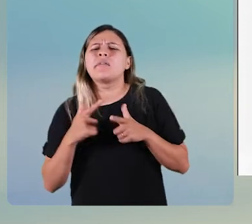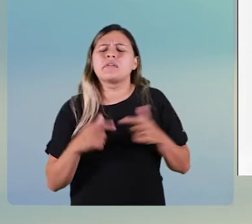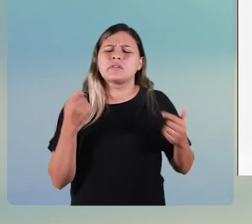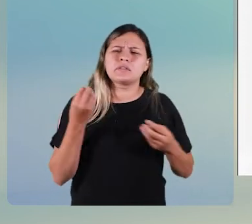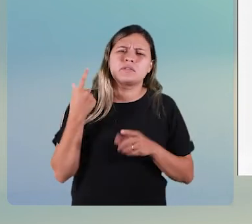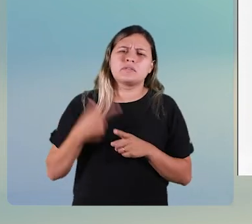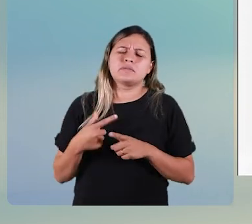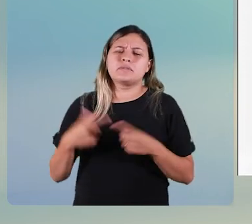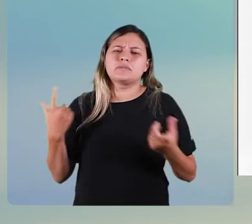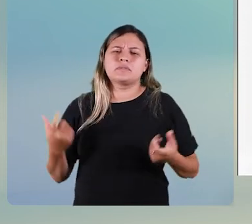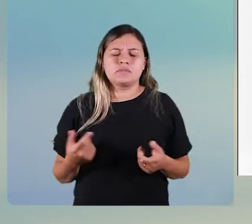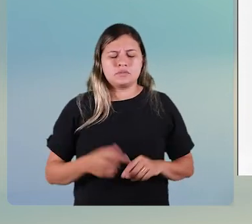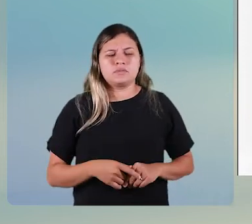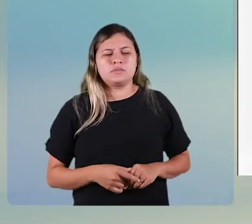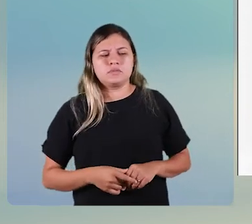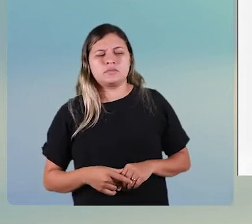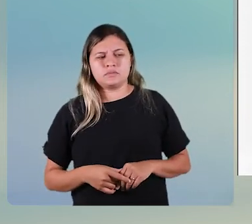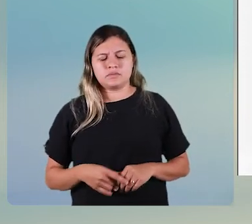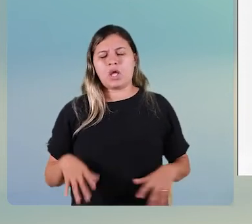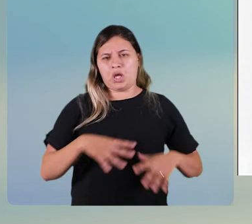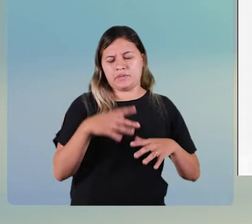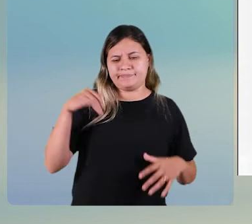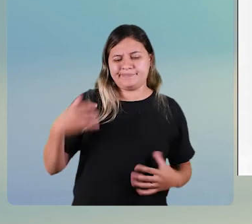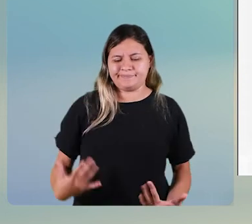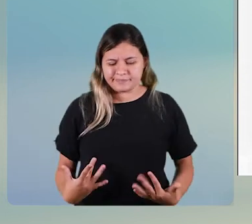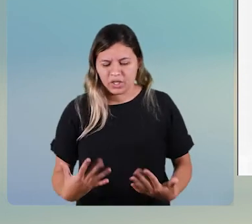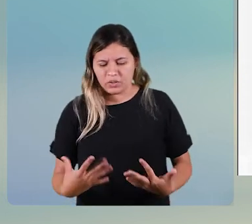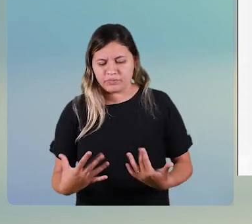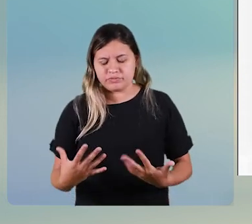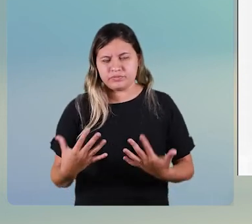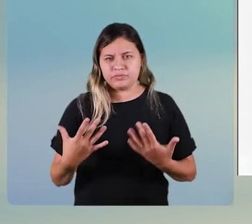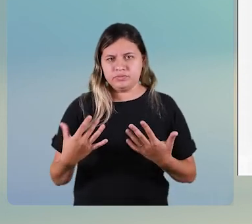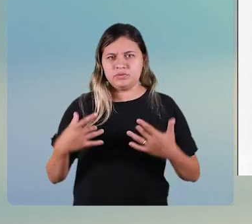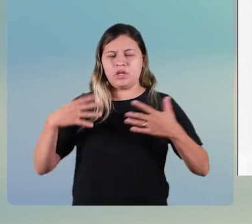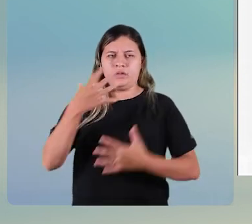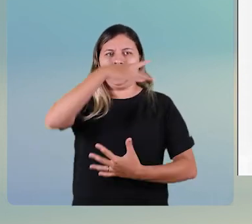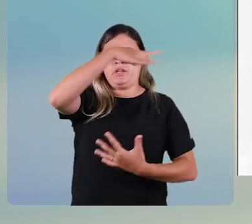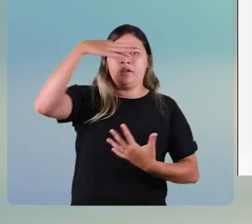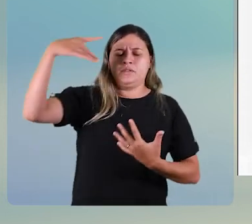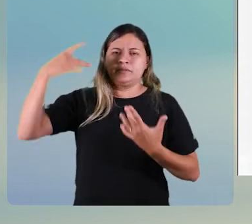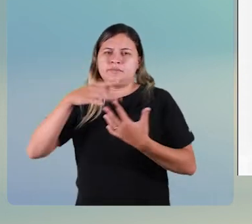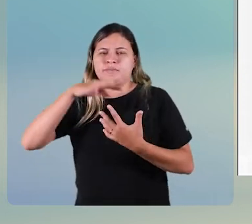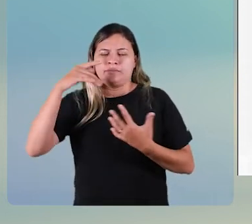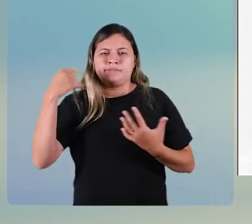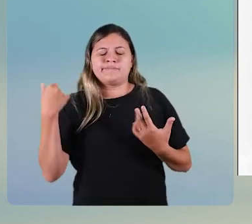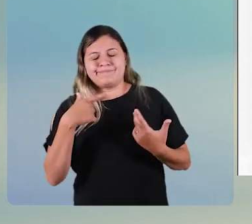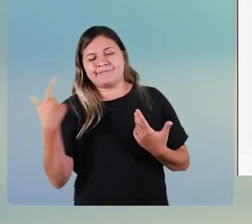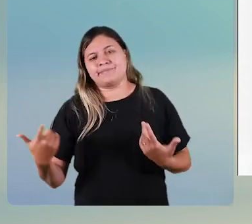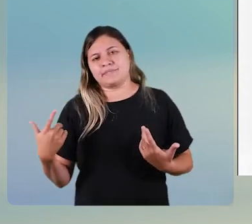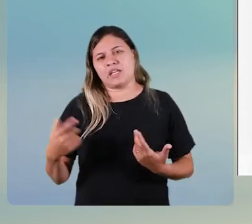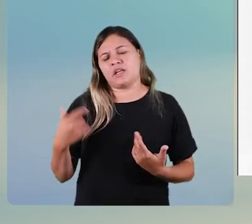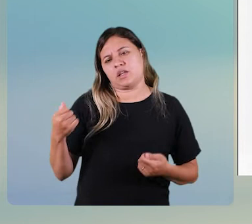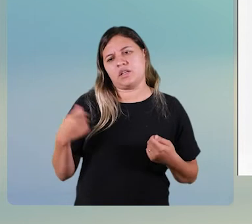Onde é que está o problema que eu vou falar já já? Esse vapor de água, ele está muito quente, né? Aí ele vai ser